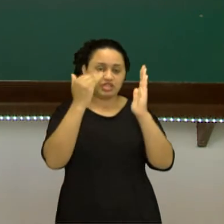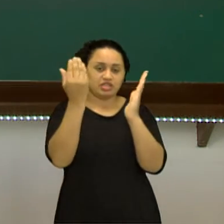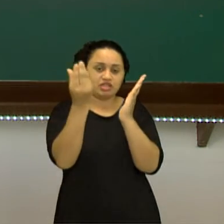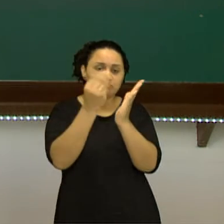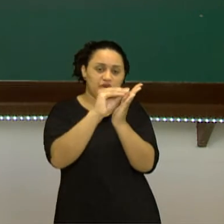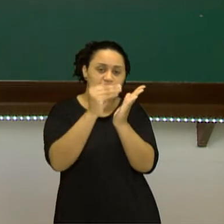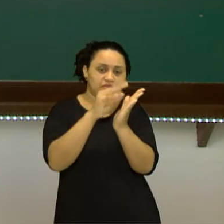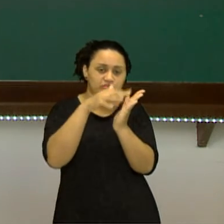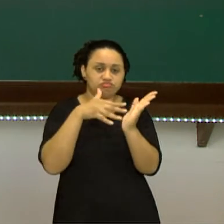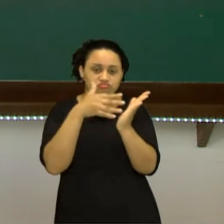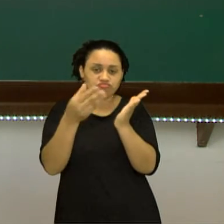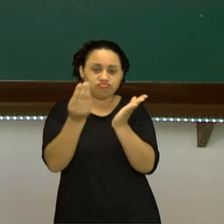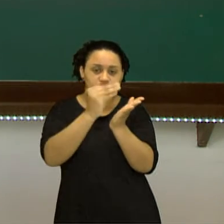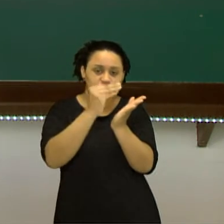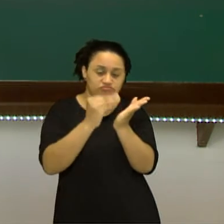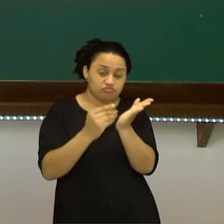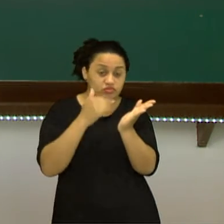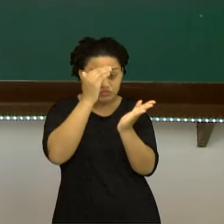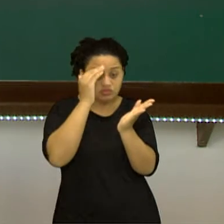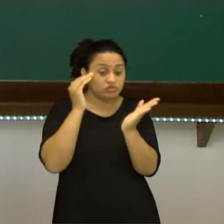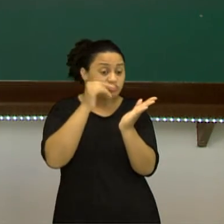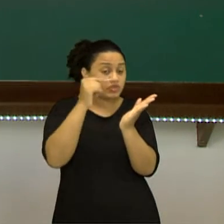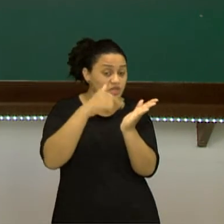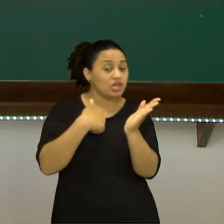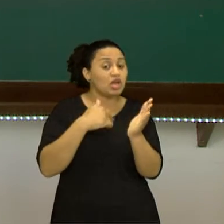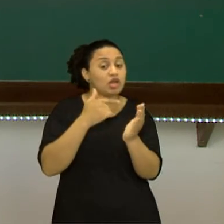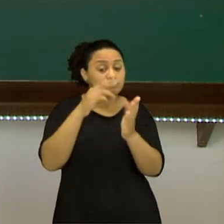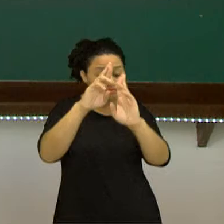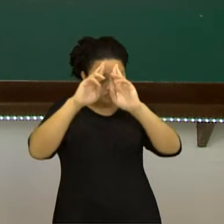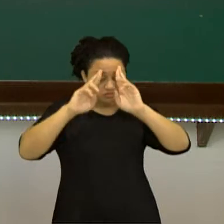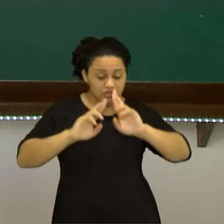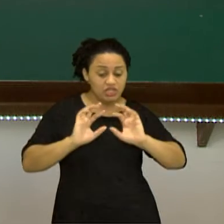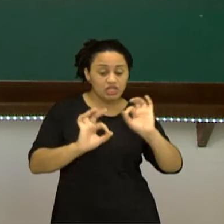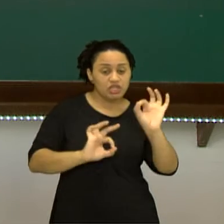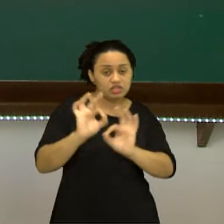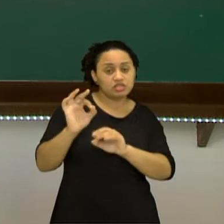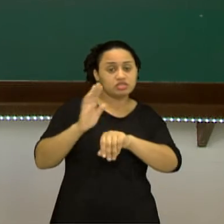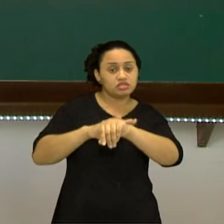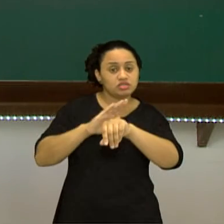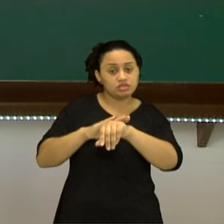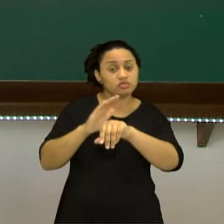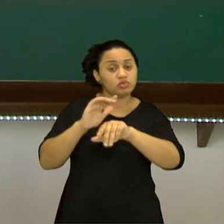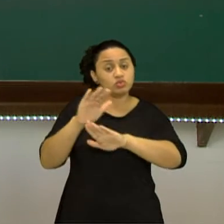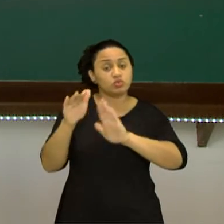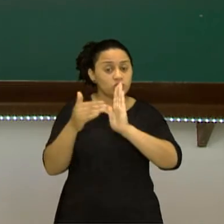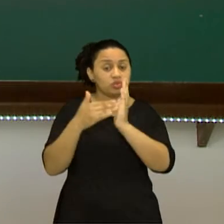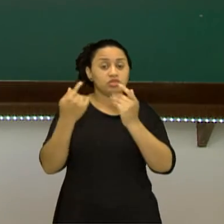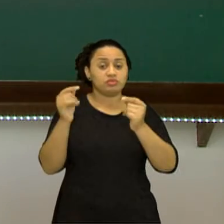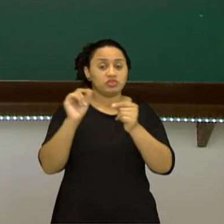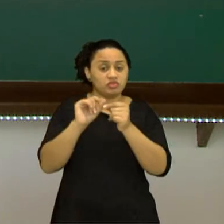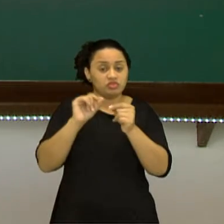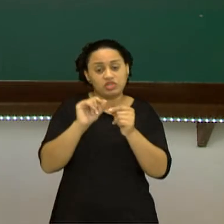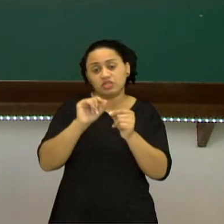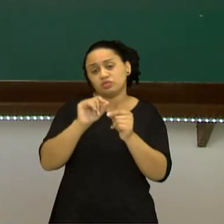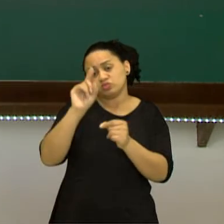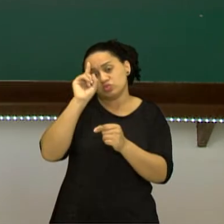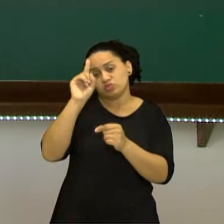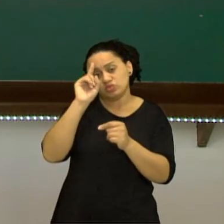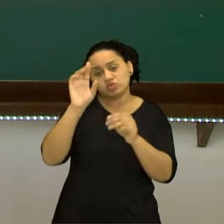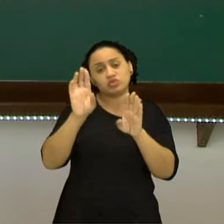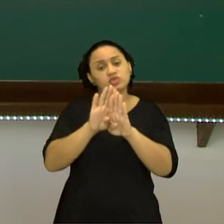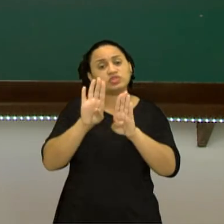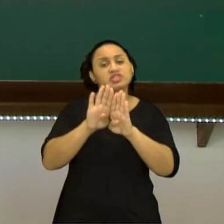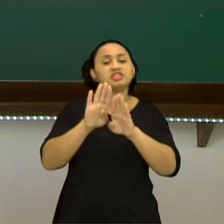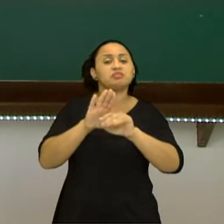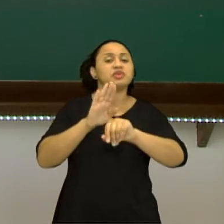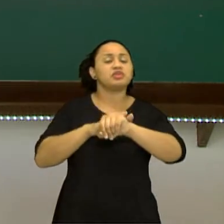né? Respeitar a sua gestão do tempo, tanto para as tarefas que você precisa executar diariamente, como o tempo destinado ao